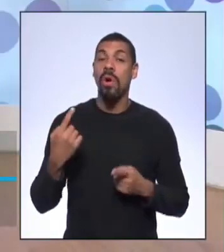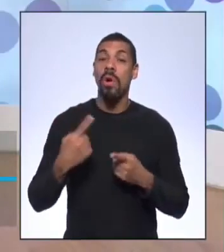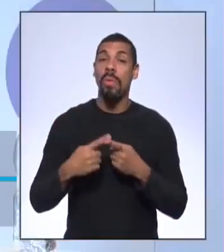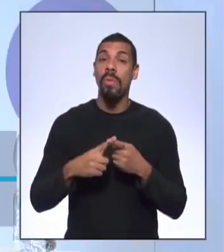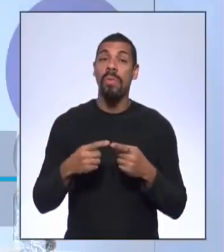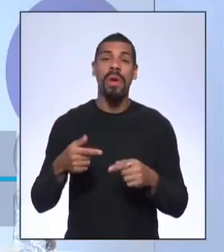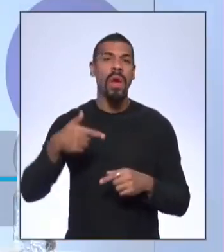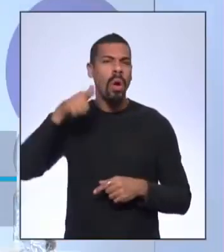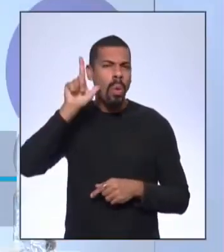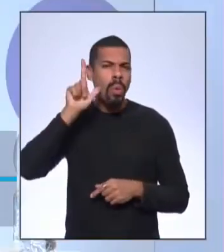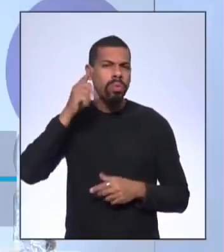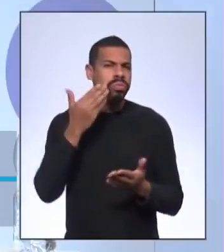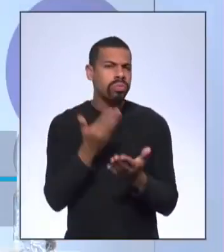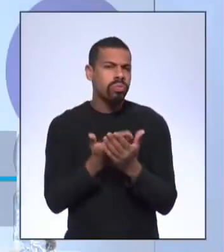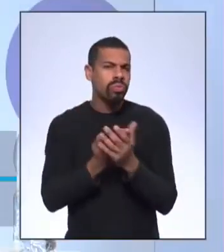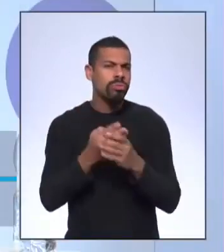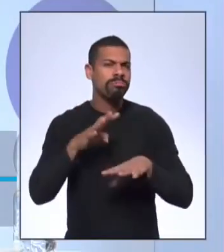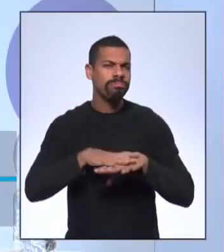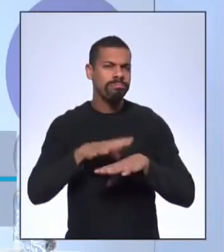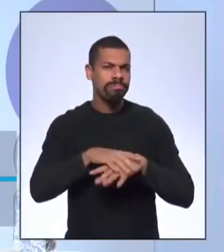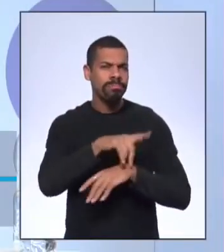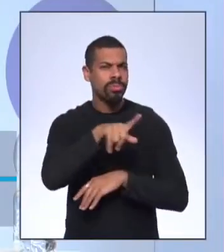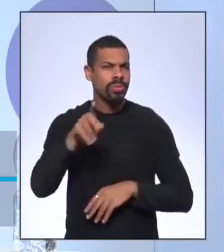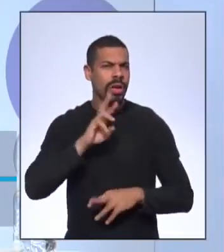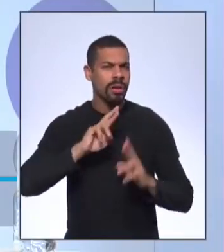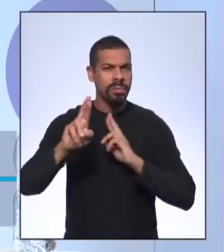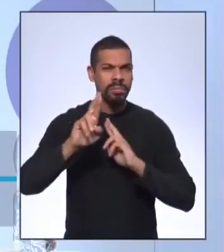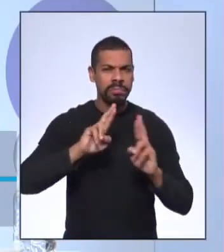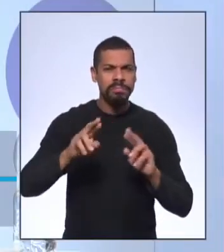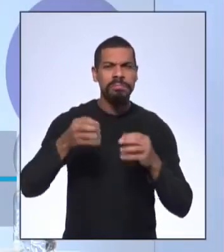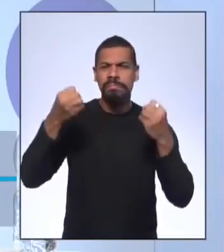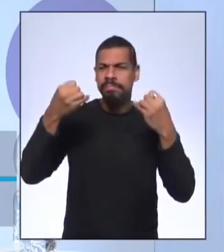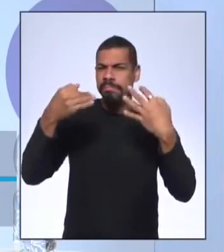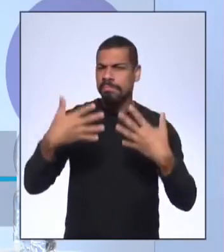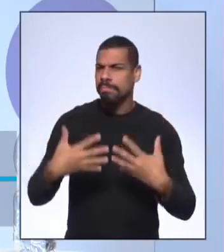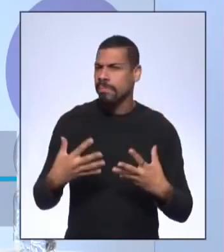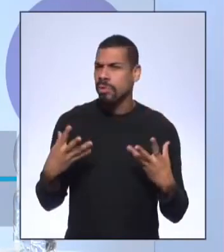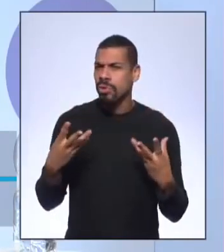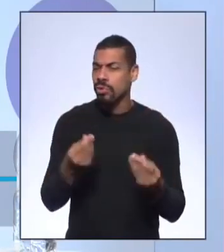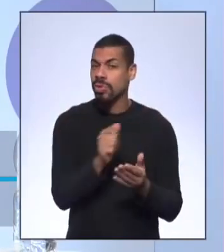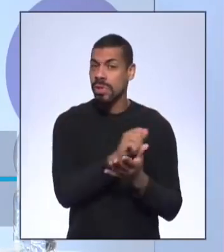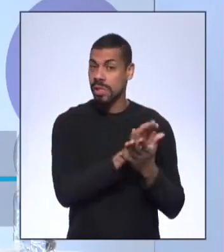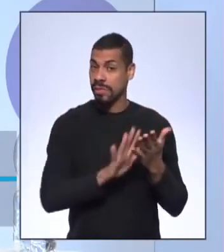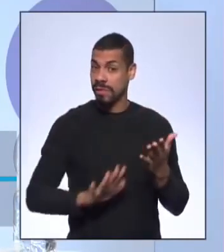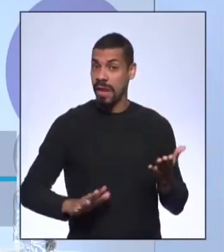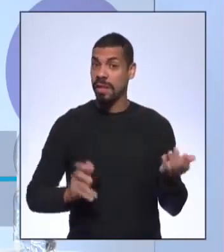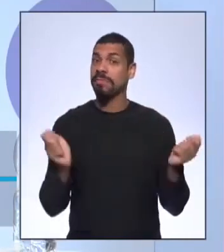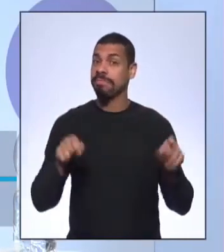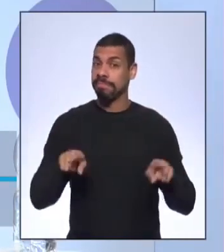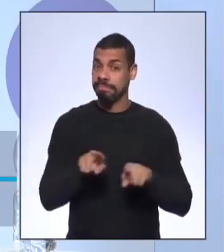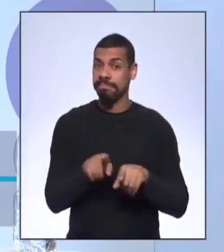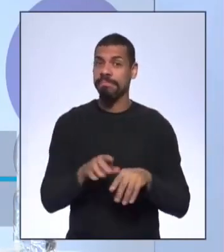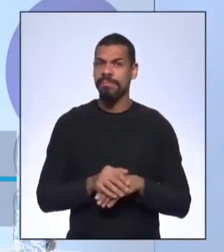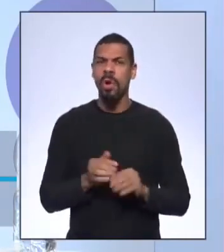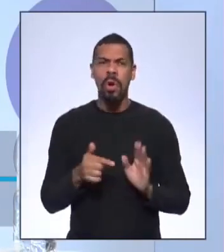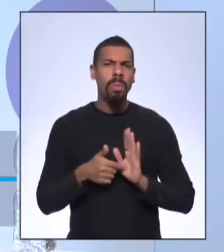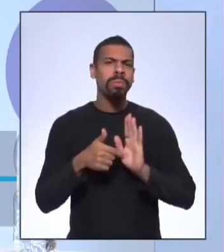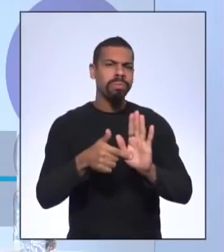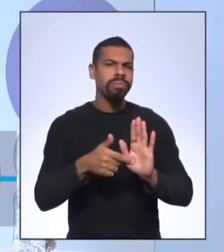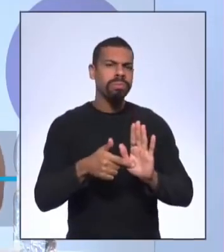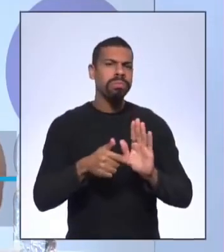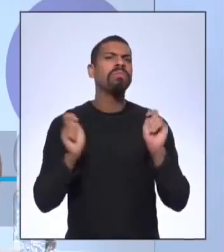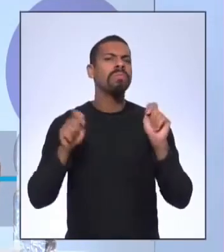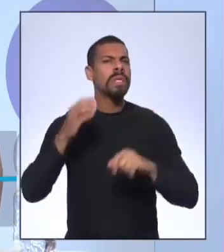aula de ontem, eles se deram muito bem com essa relação, viu? As atividades que eles fizeram, eles mostraram que